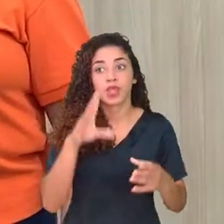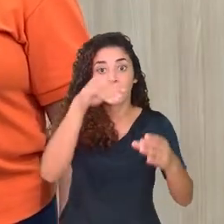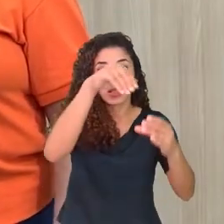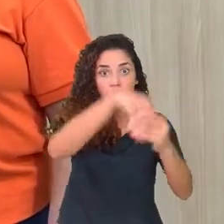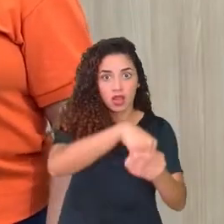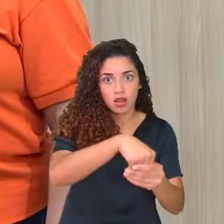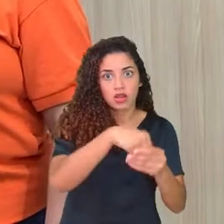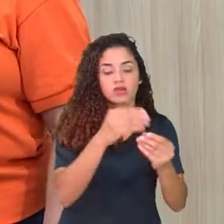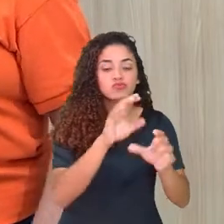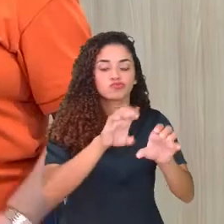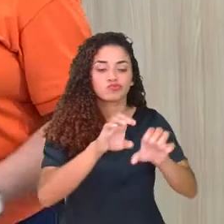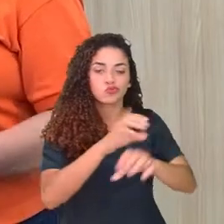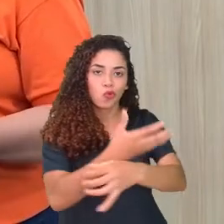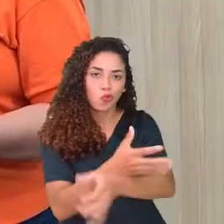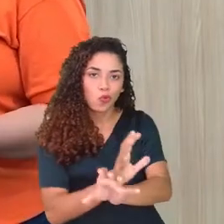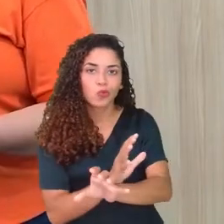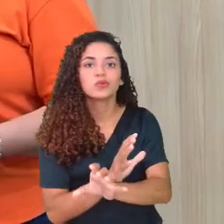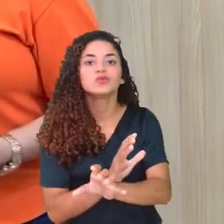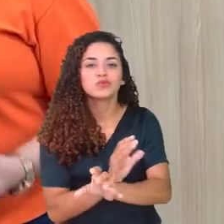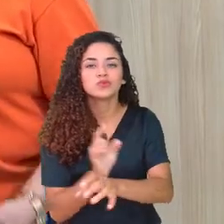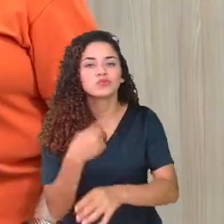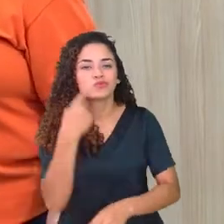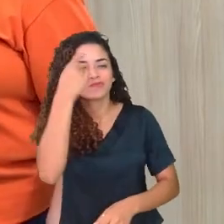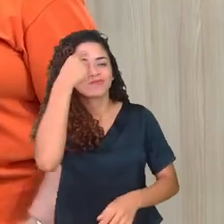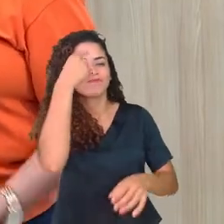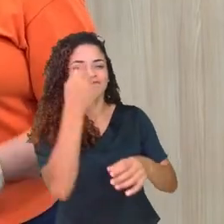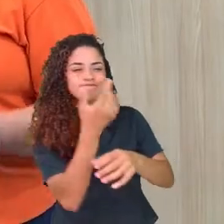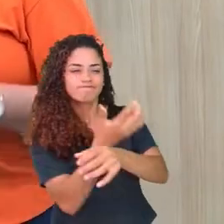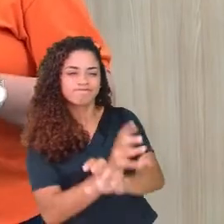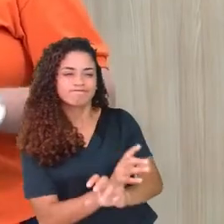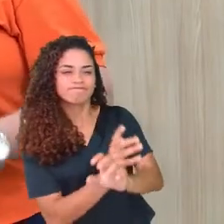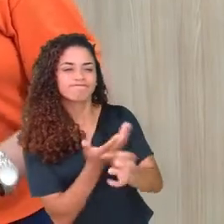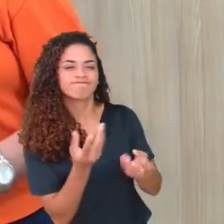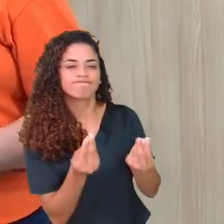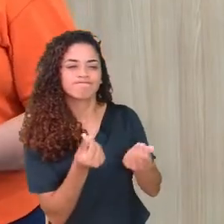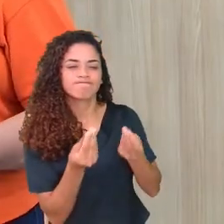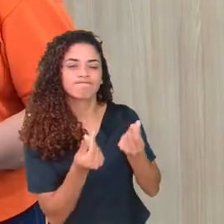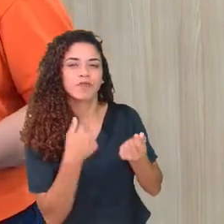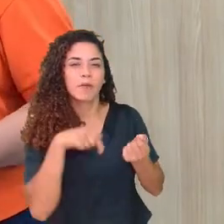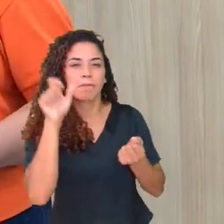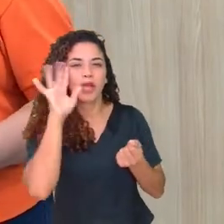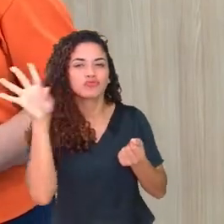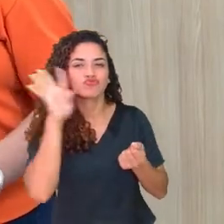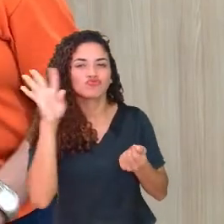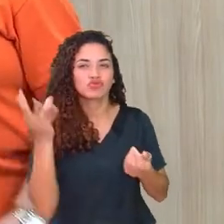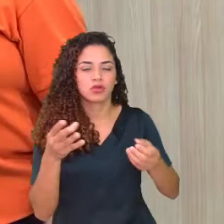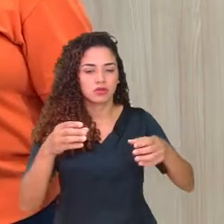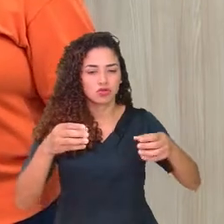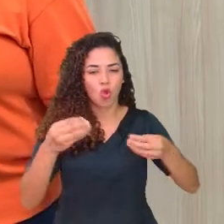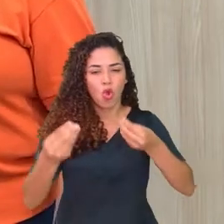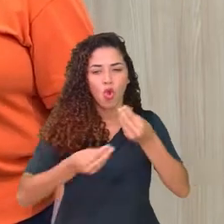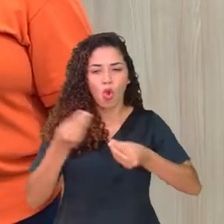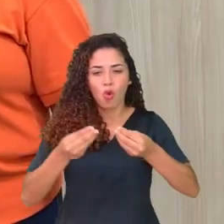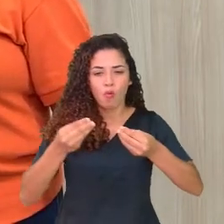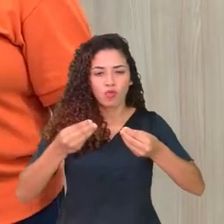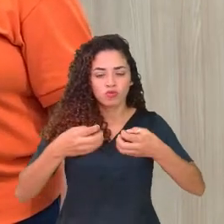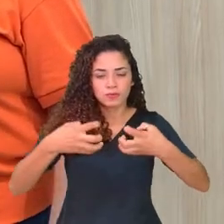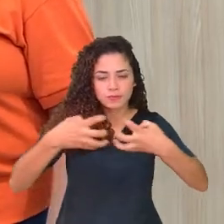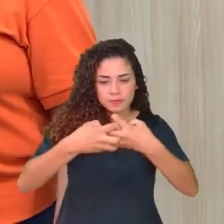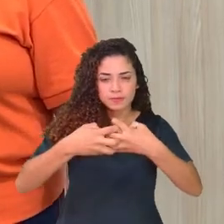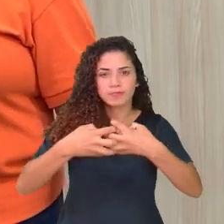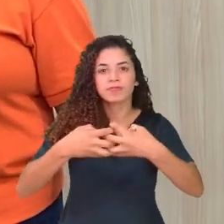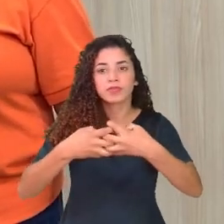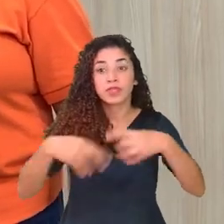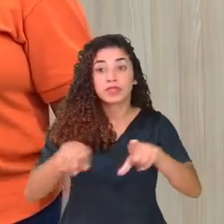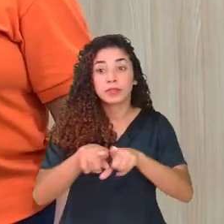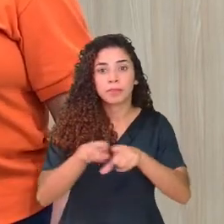dos ossos, que a gente, pensando aí nessas extremidades, a gente vê logo, imagina logo a questão de encaixe. Nós vamos ver uma parte do